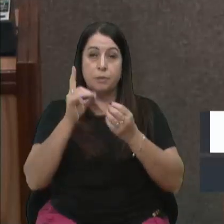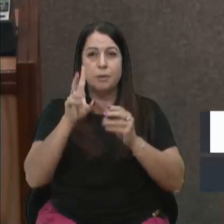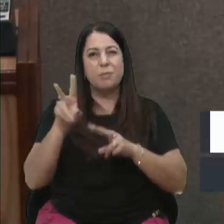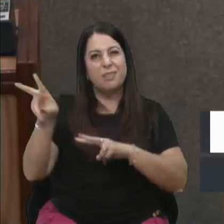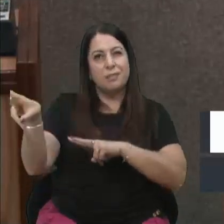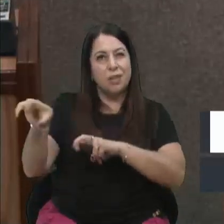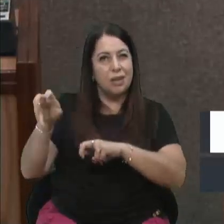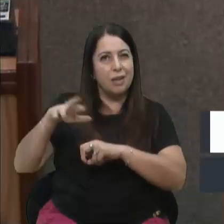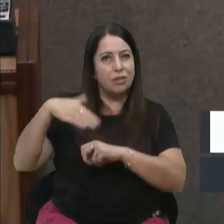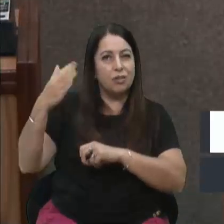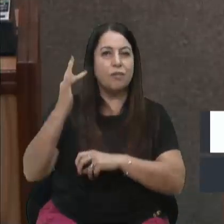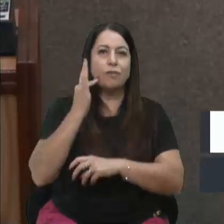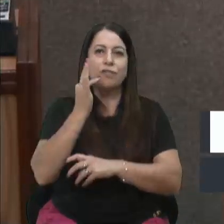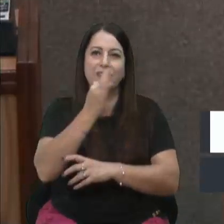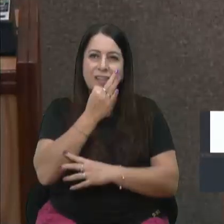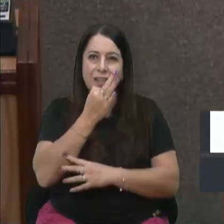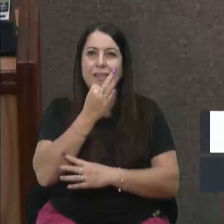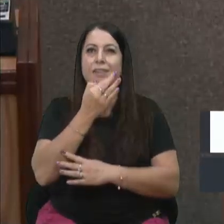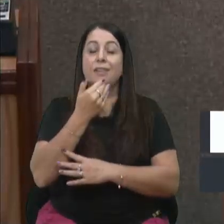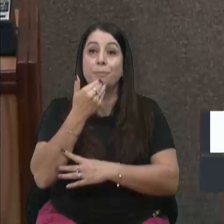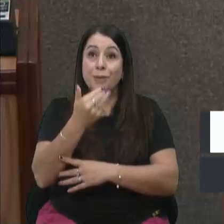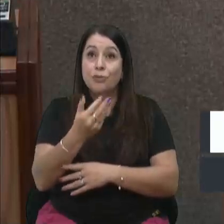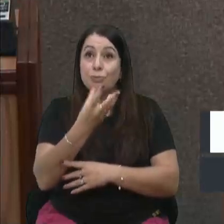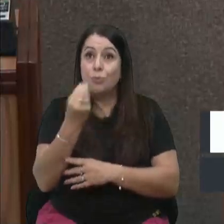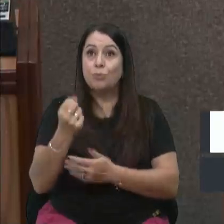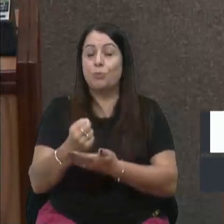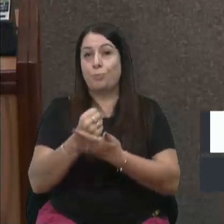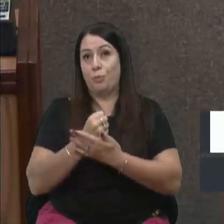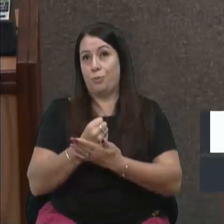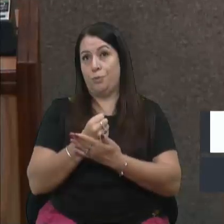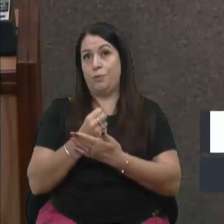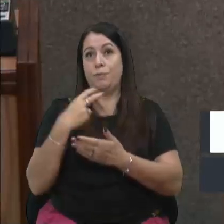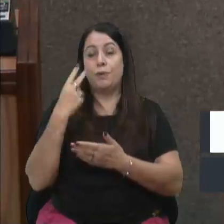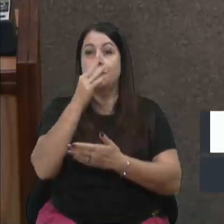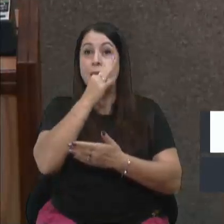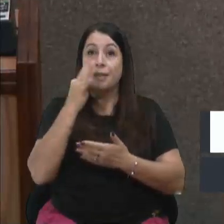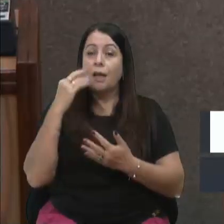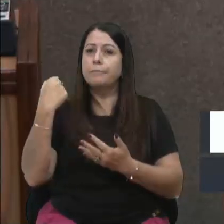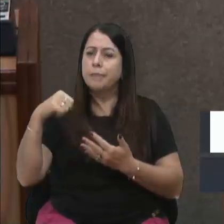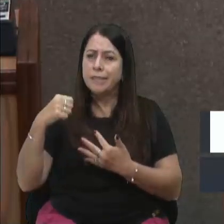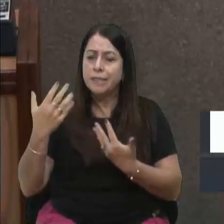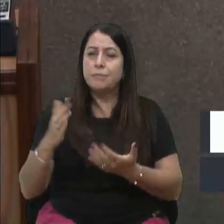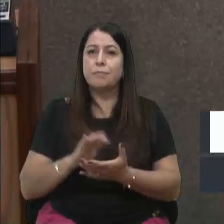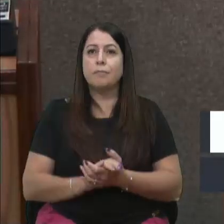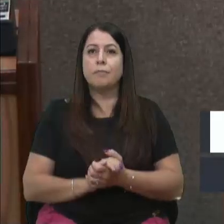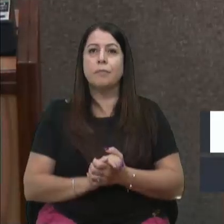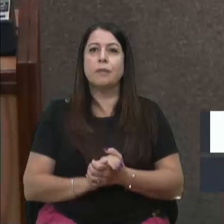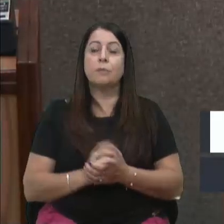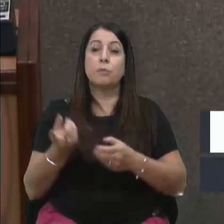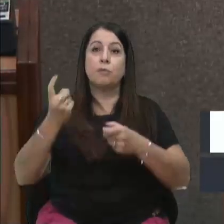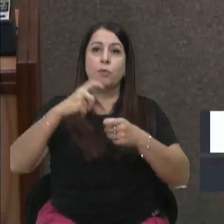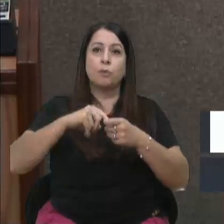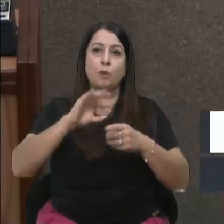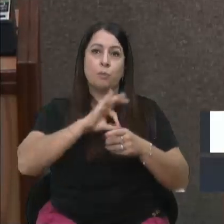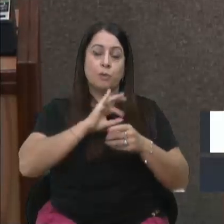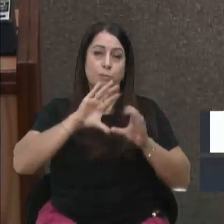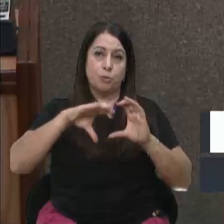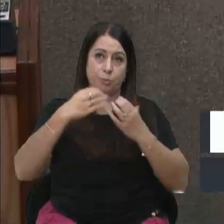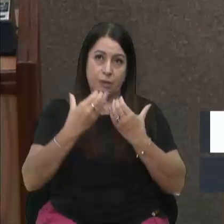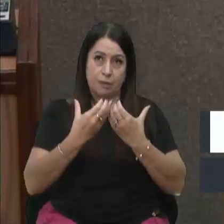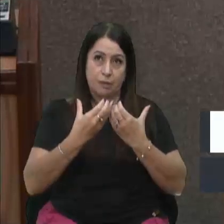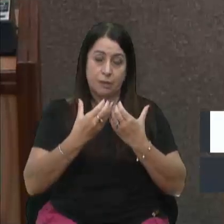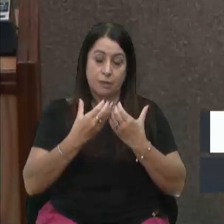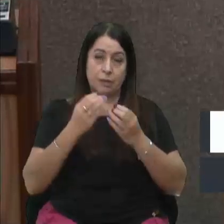interior, região de Forqueta, né, que pedia muito apoio, né, vereadora Tati, a gente precisa, né, retomar o policiamento comunitário